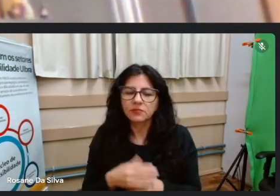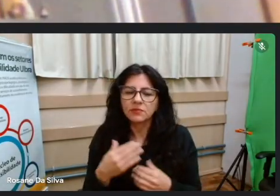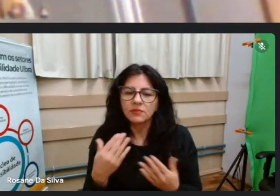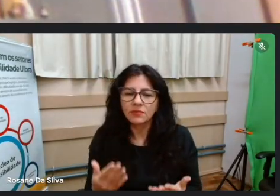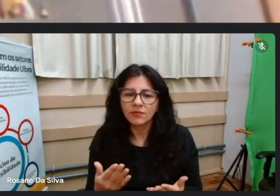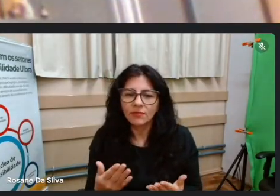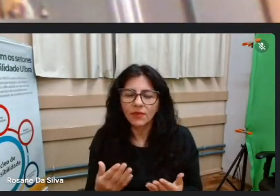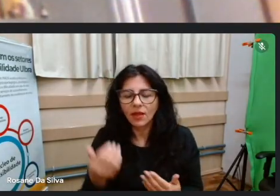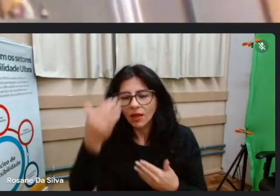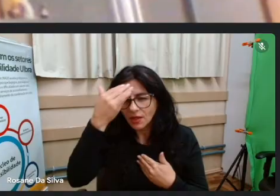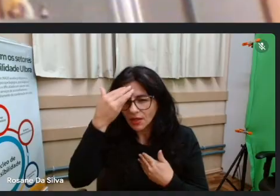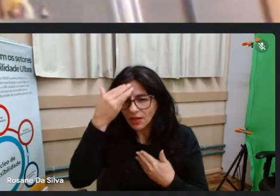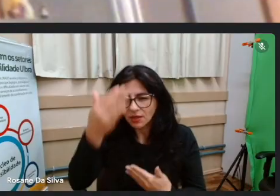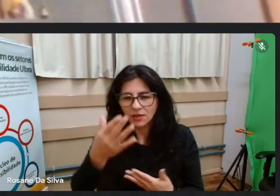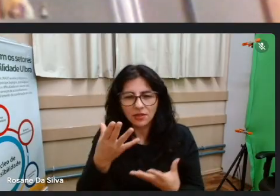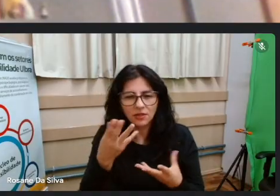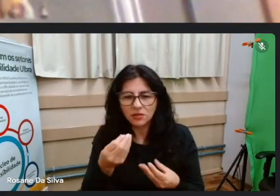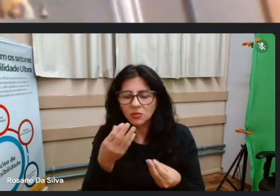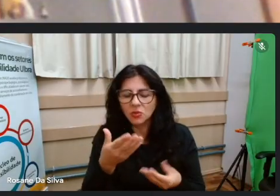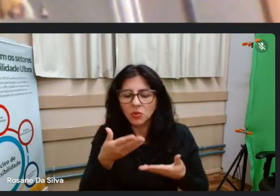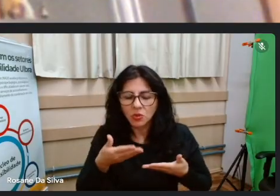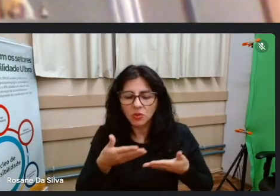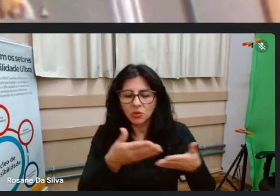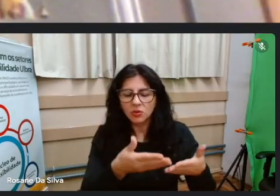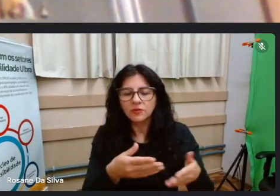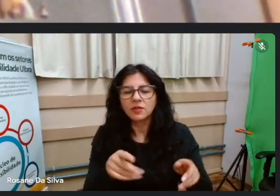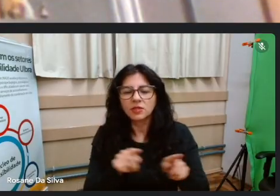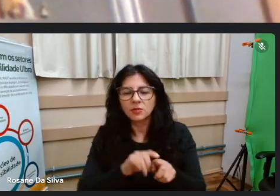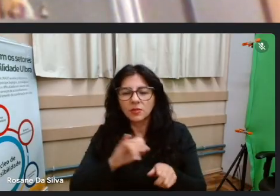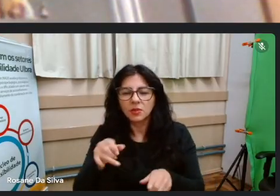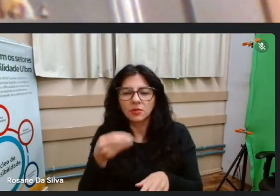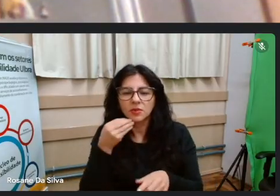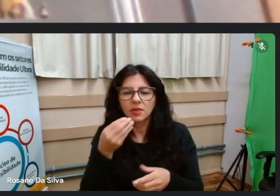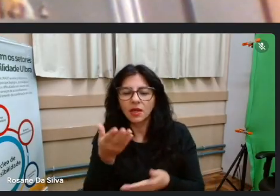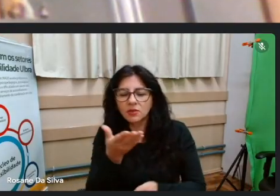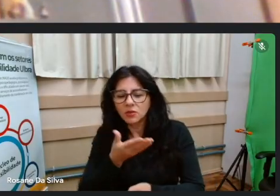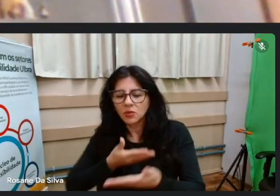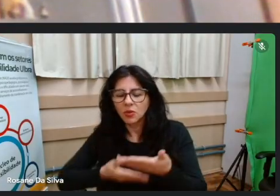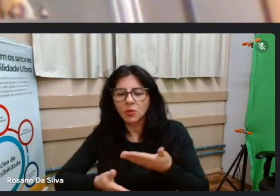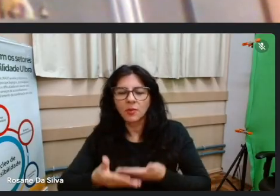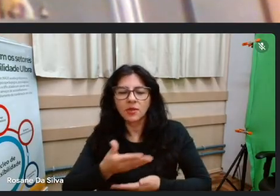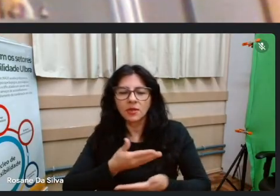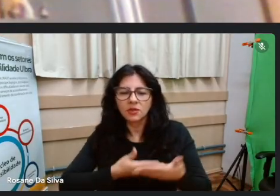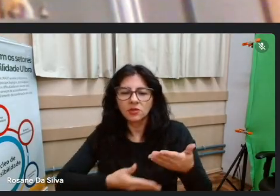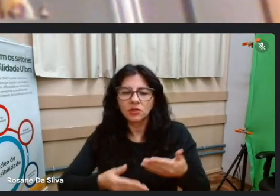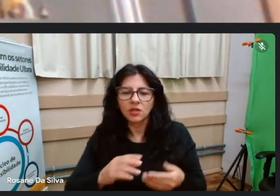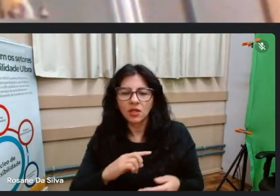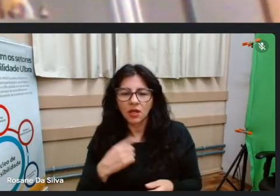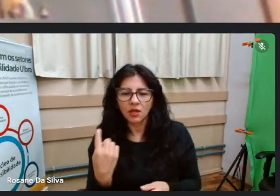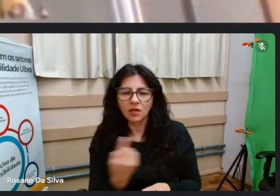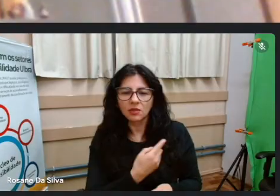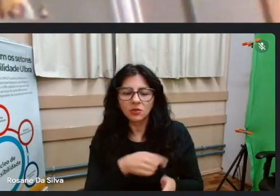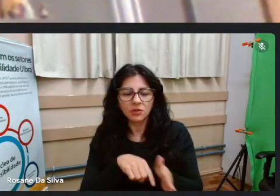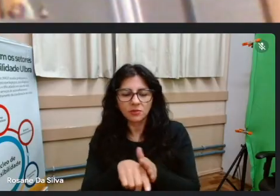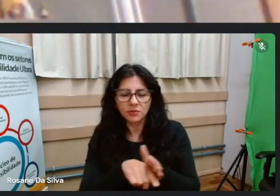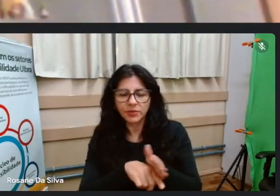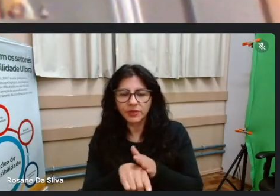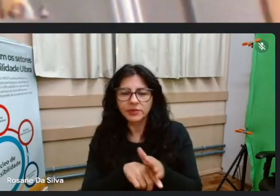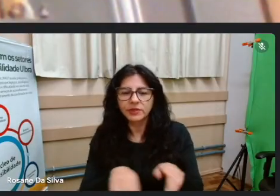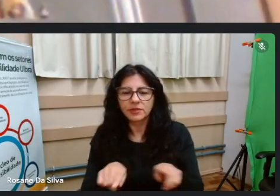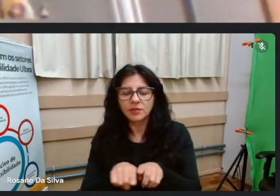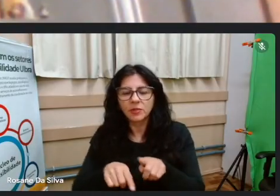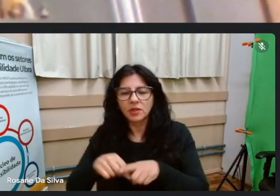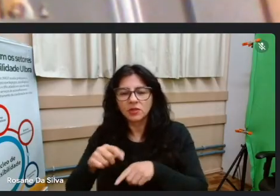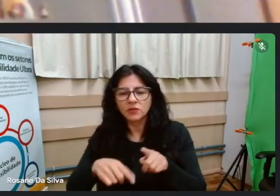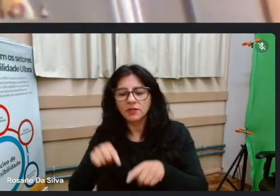agradeço muito o convite por poder compartilhar a as nossas pesquisas e as nossas atividades aqui